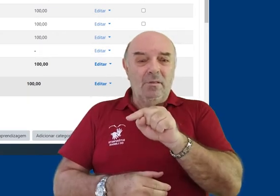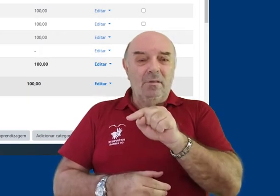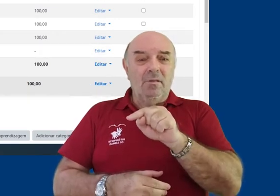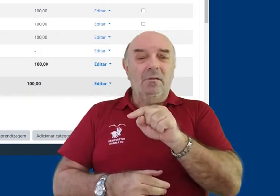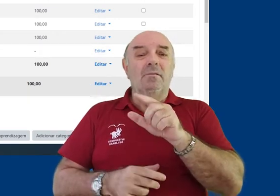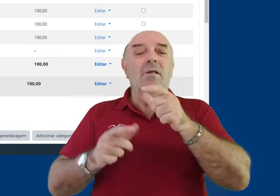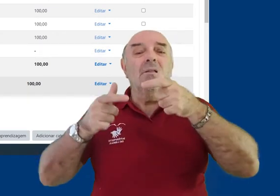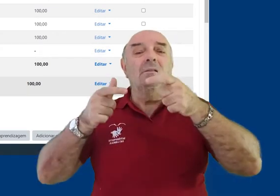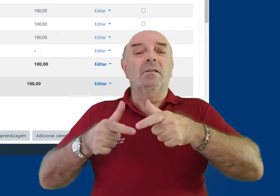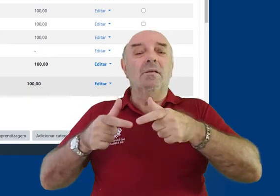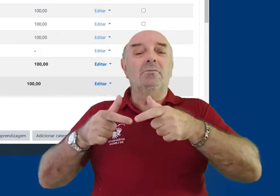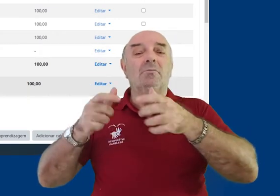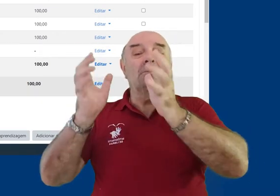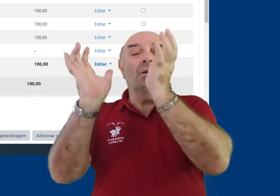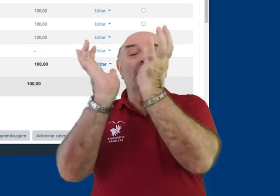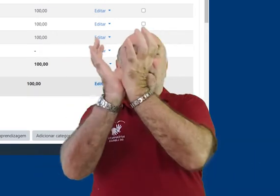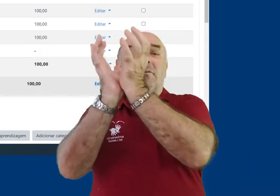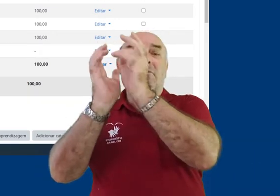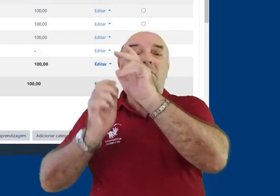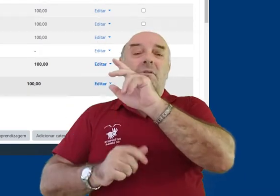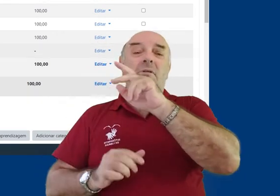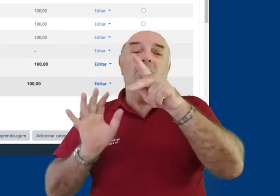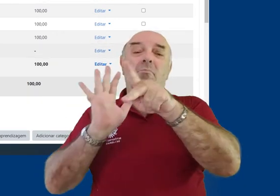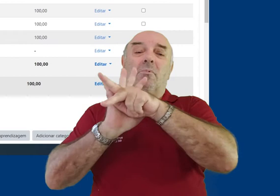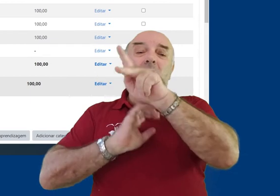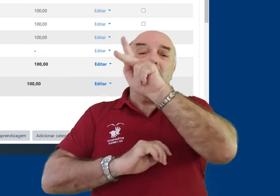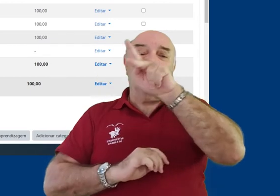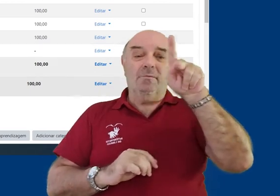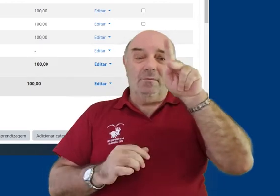na categoria Trilha de Aprendizado do Professor.